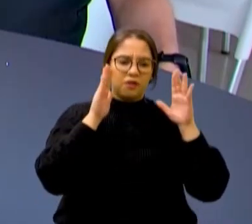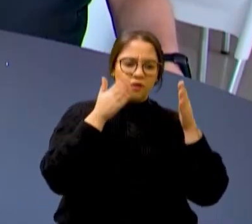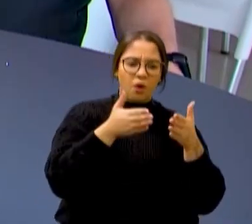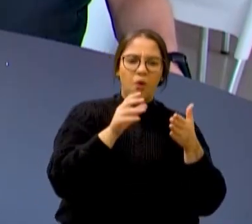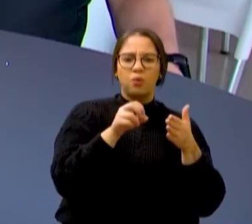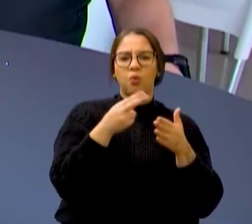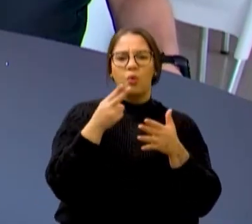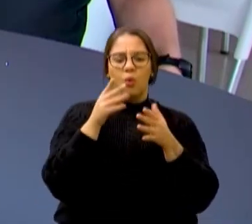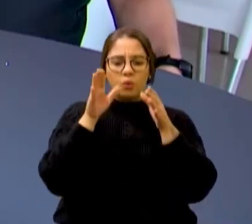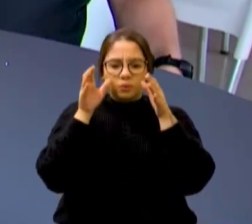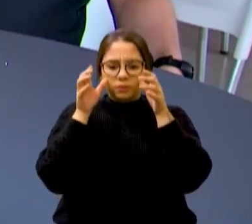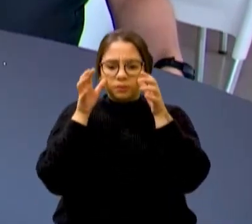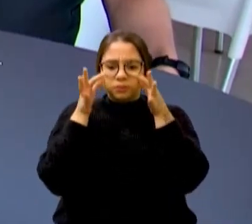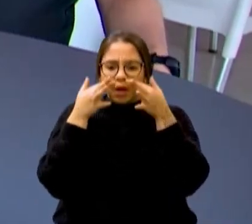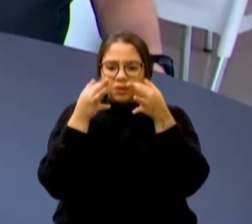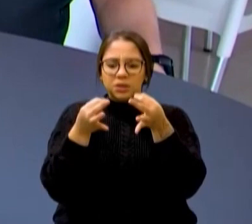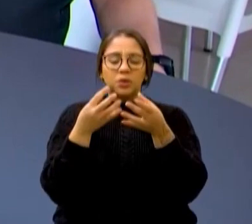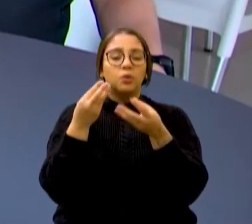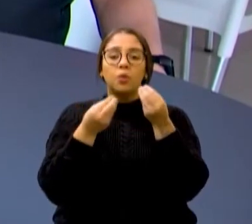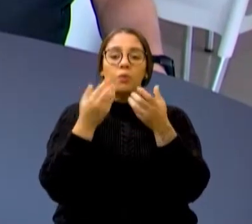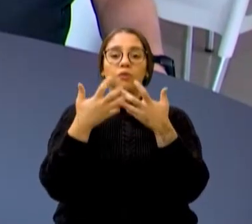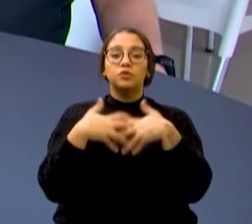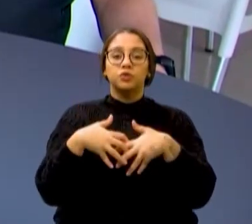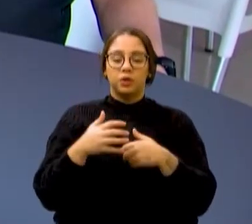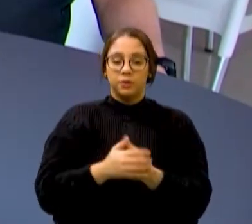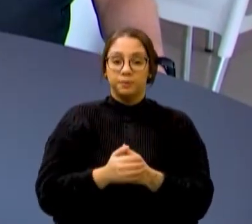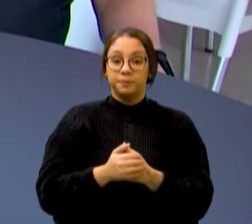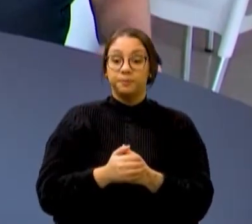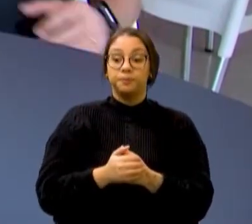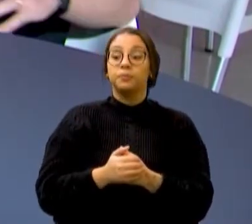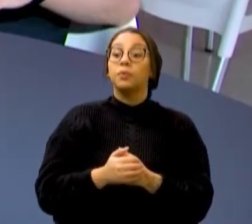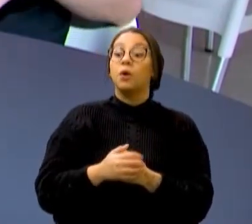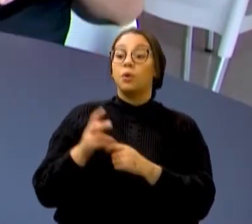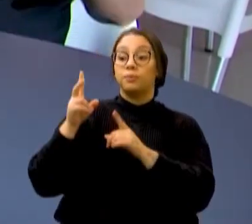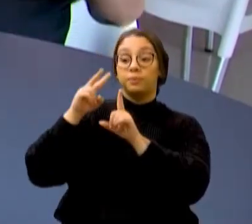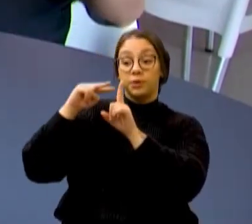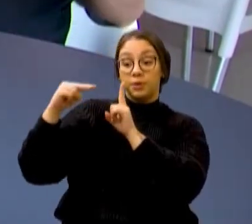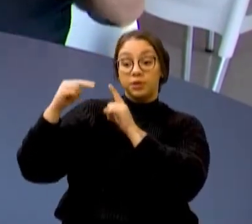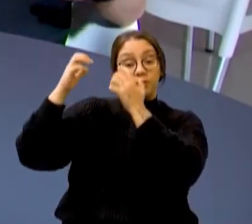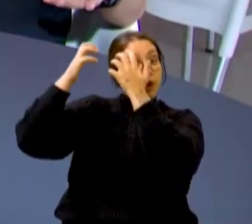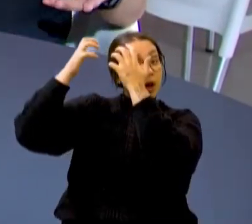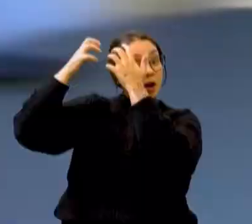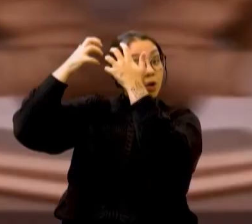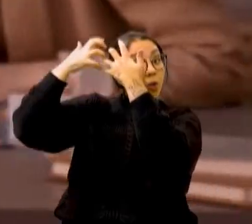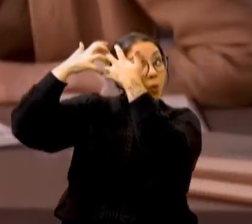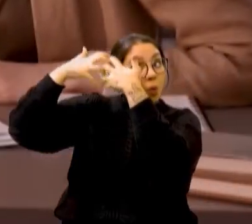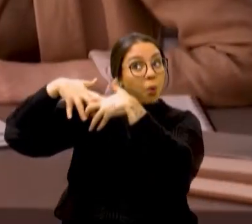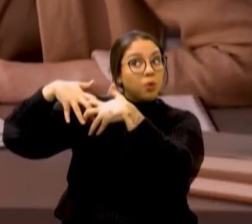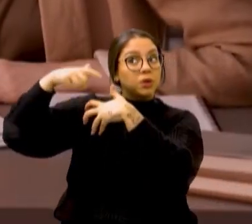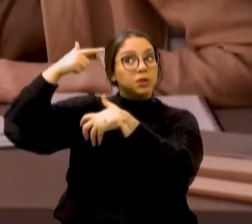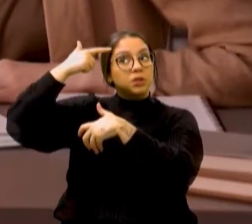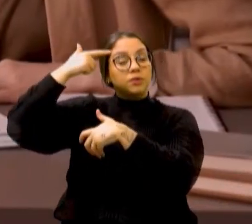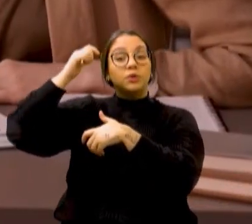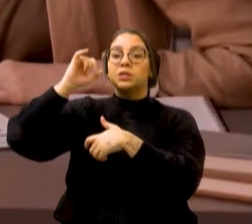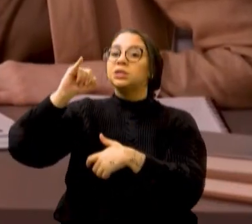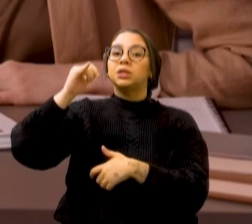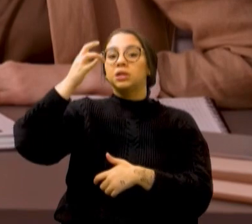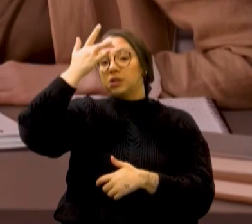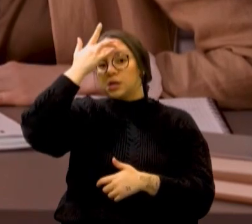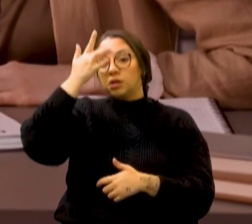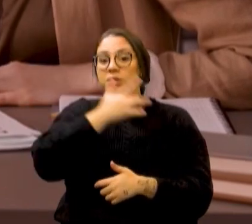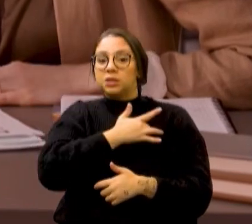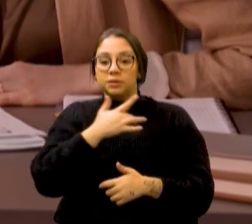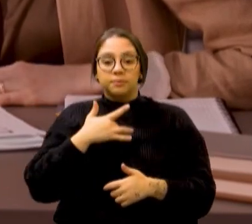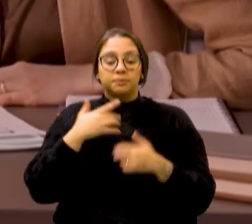dessa questão de foco, de concentração, como que funciona isso? Do ponto de vista cognitivo, se ela estiver